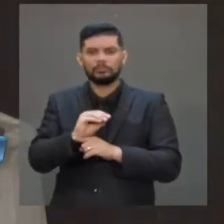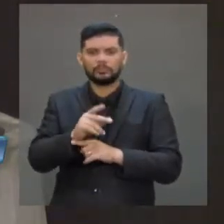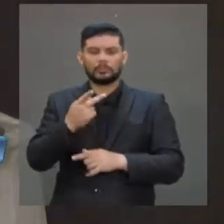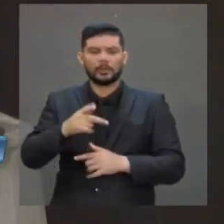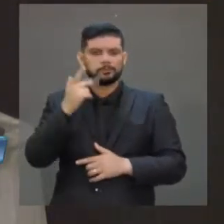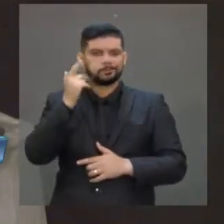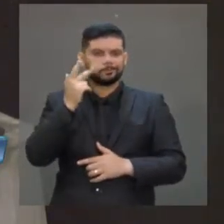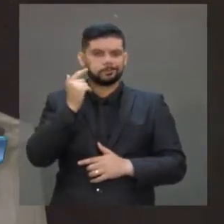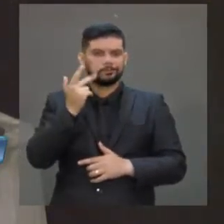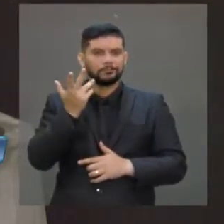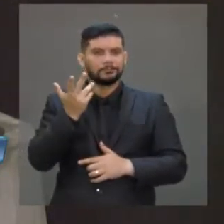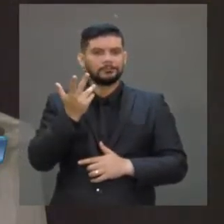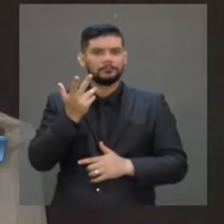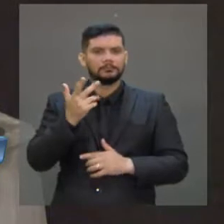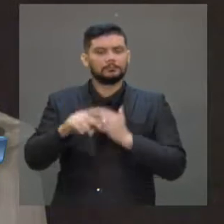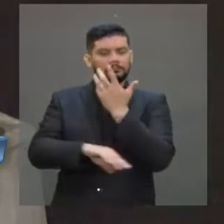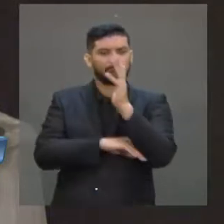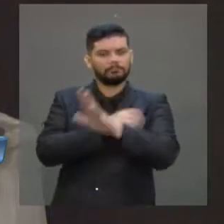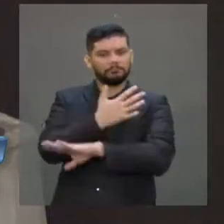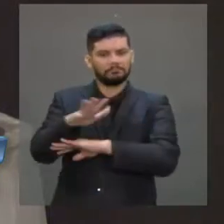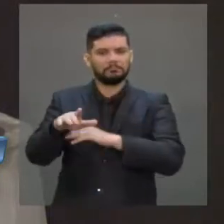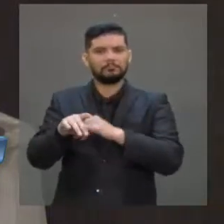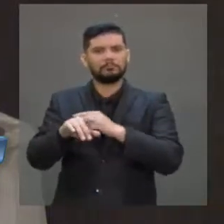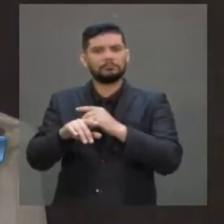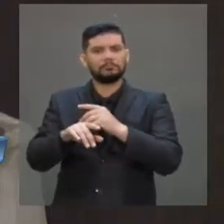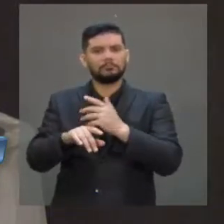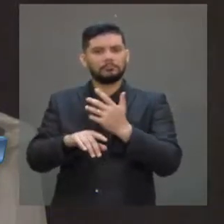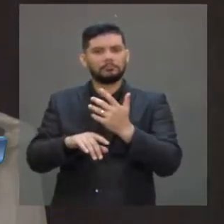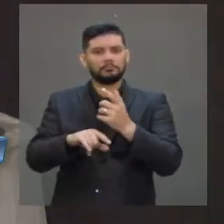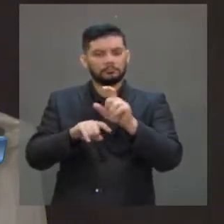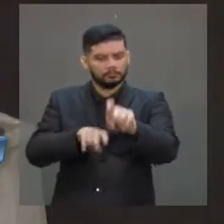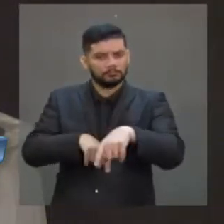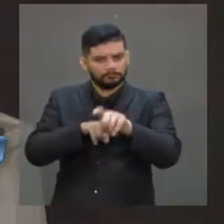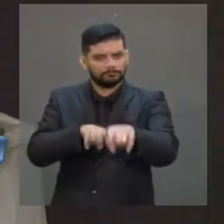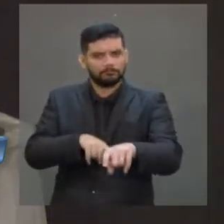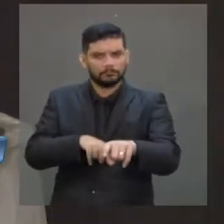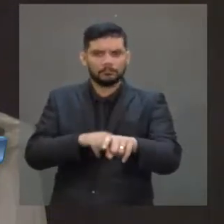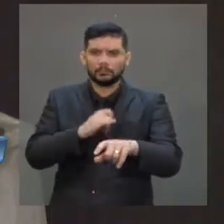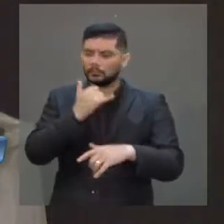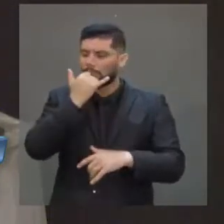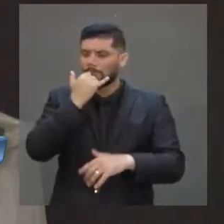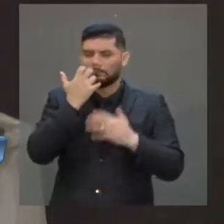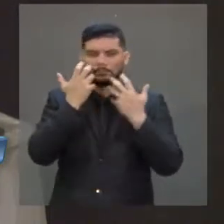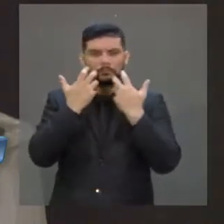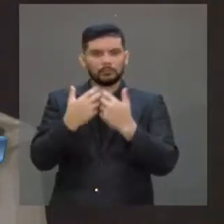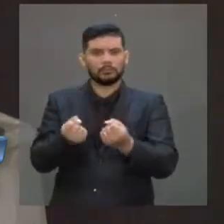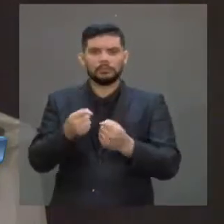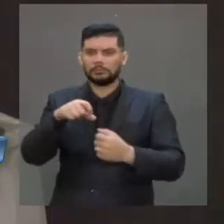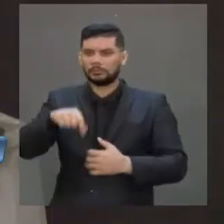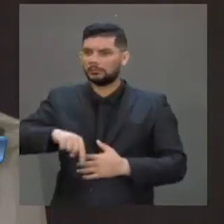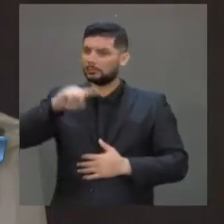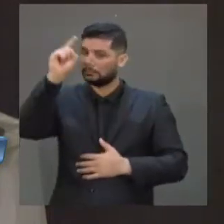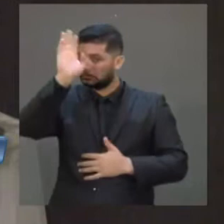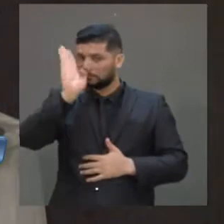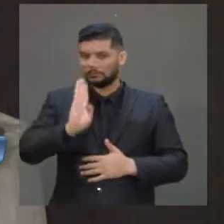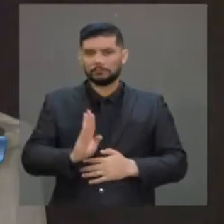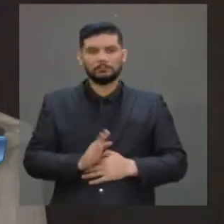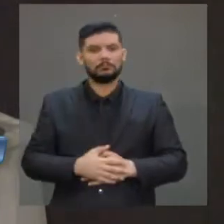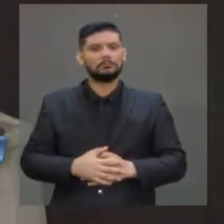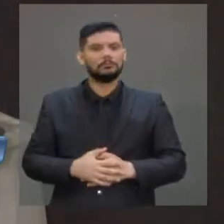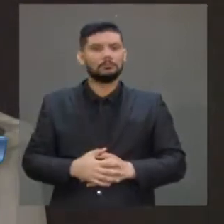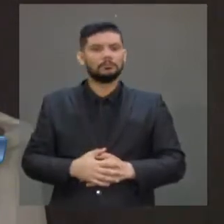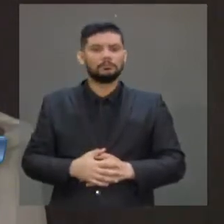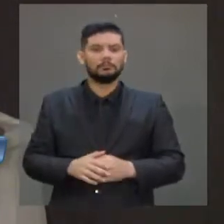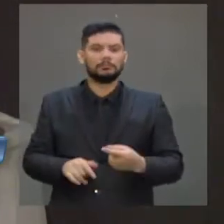polinização, defender a biodiversidade, defender a flora, e estamos proibindo que eles não sejam comercializados no Brasil. Né?